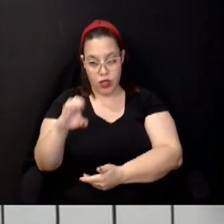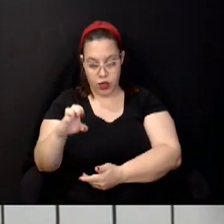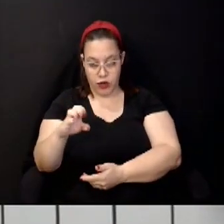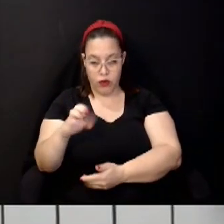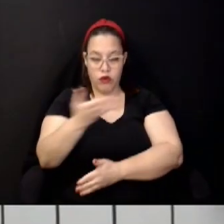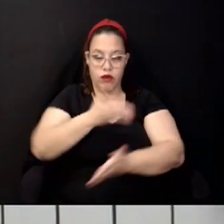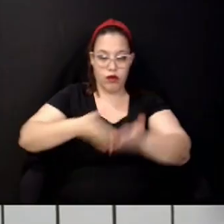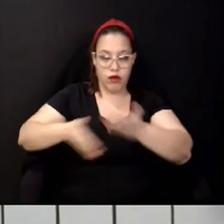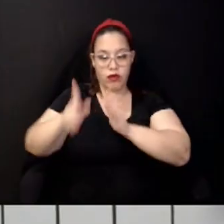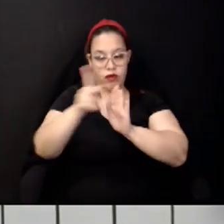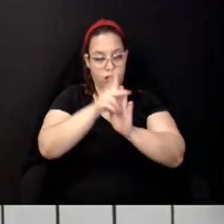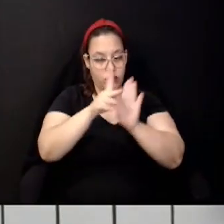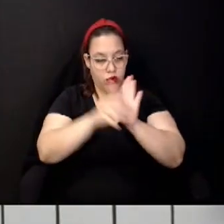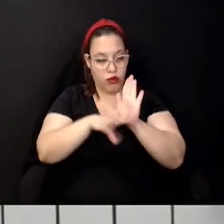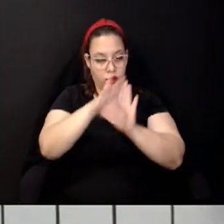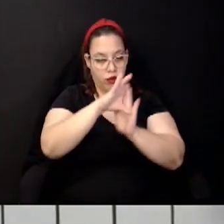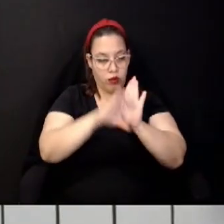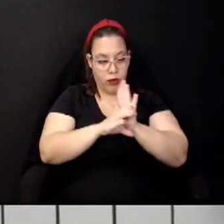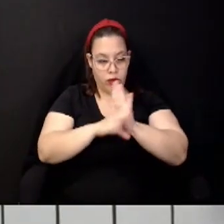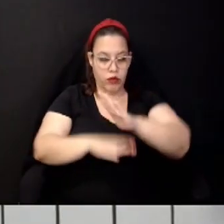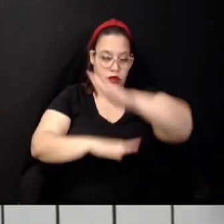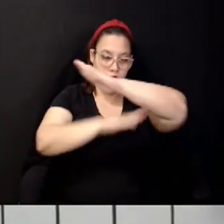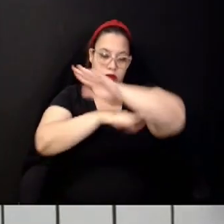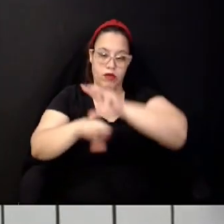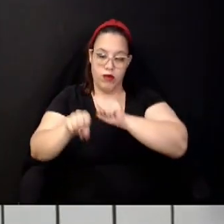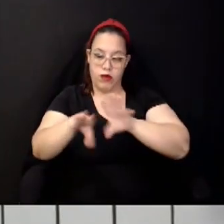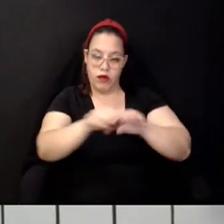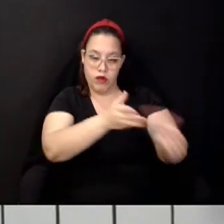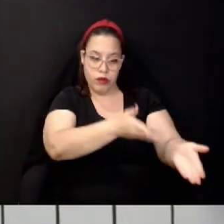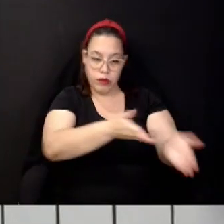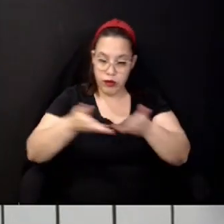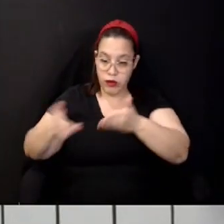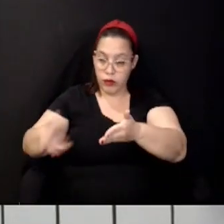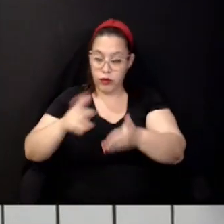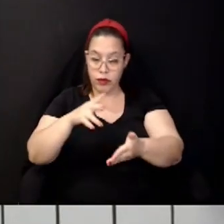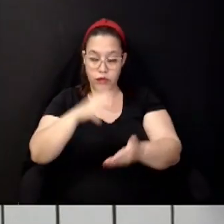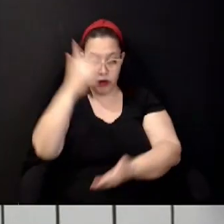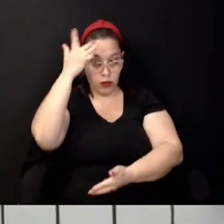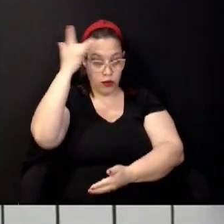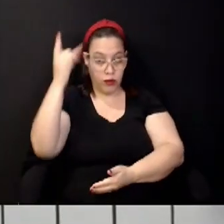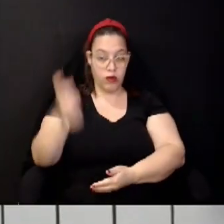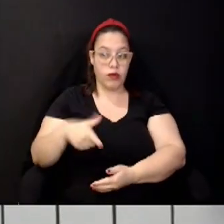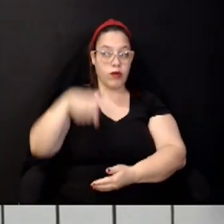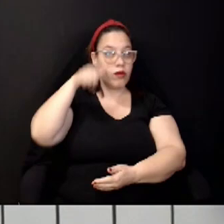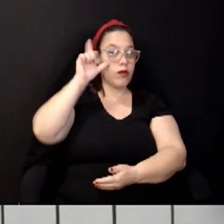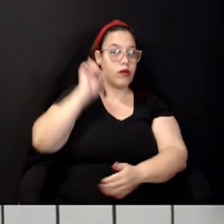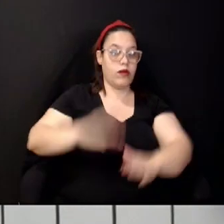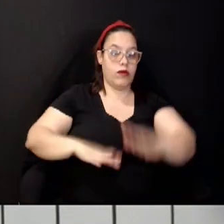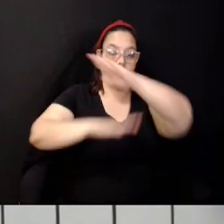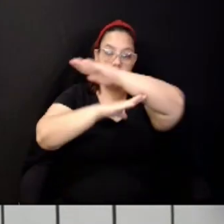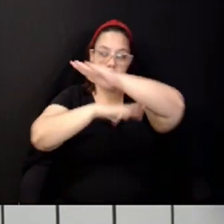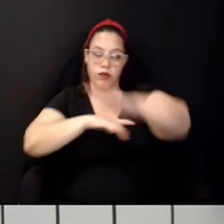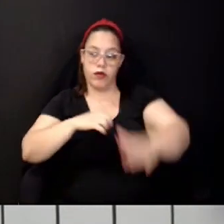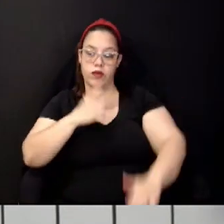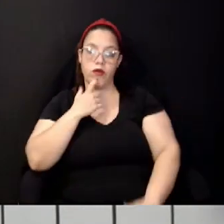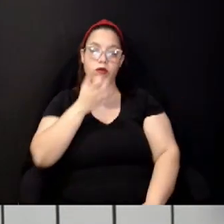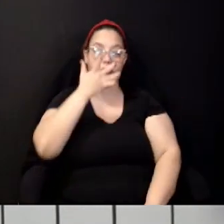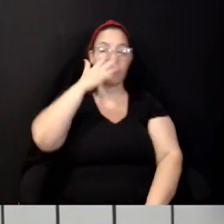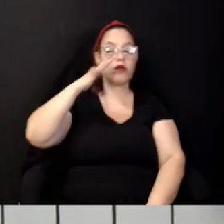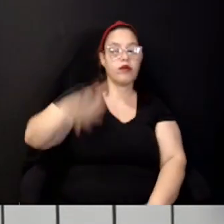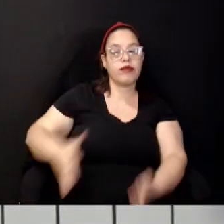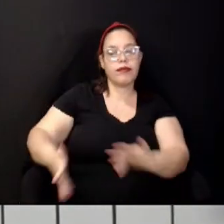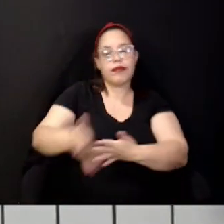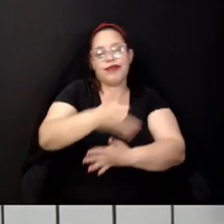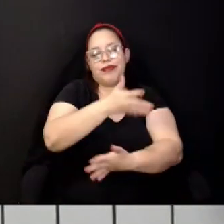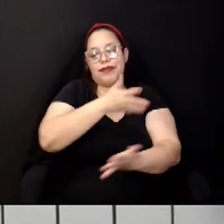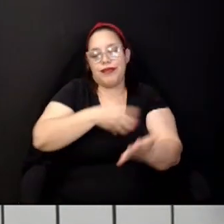programa Câmara Educa. Visitaram na manhã de ontem a Câmara Municipal de Campinas. As crianças se envolveram com